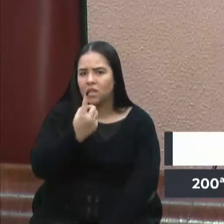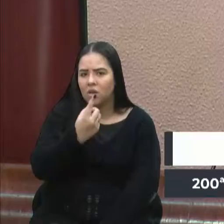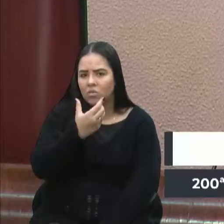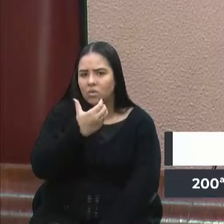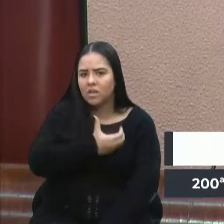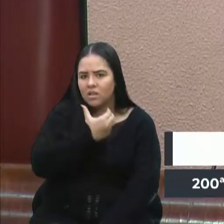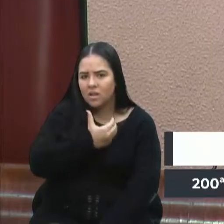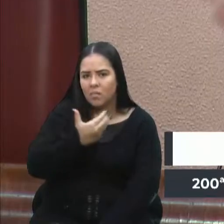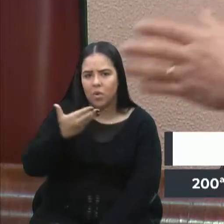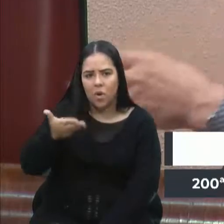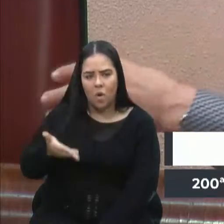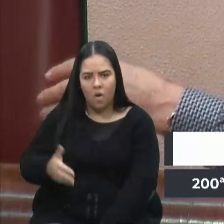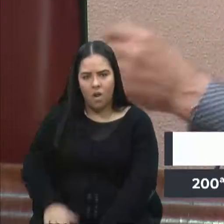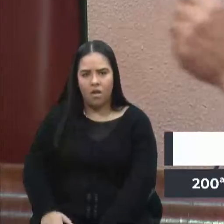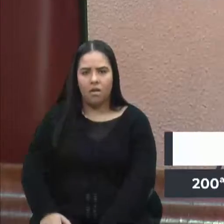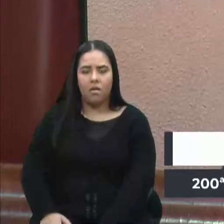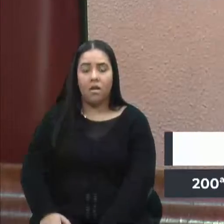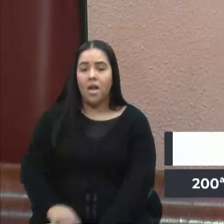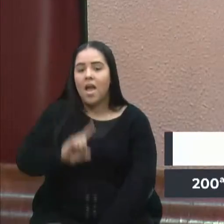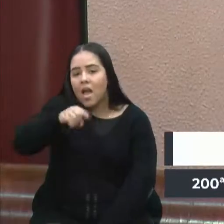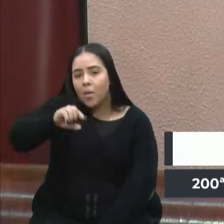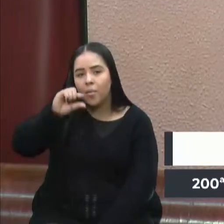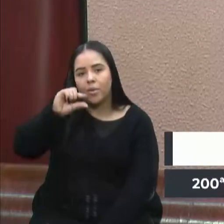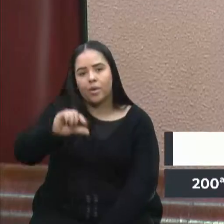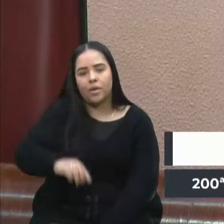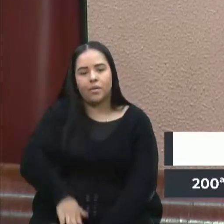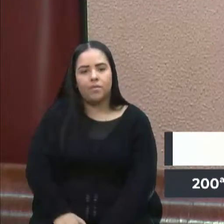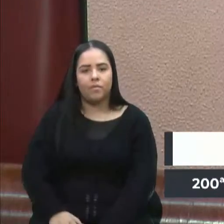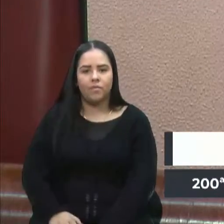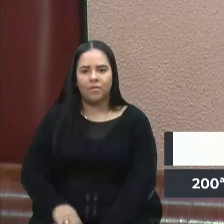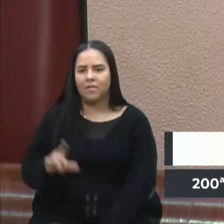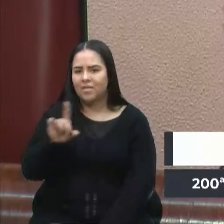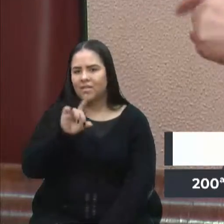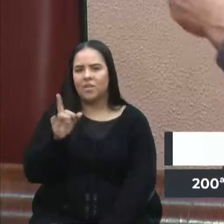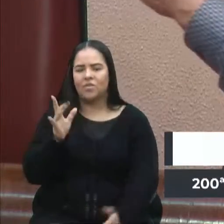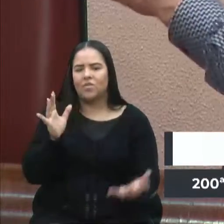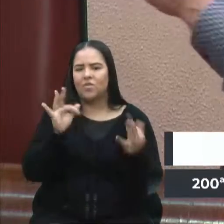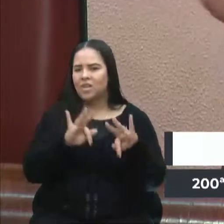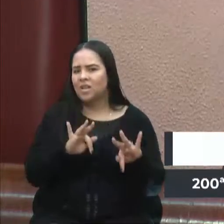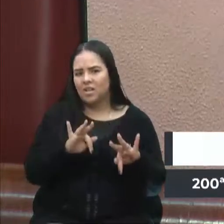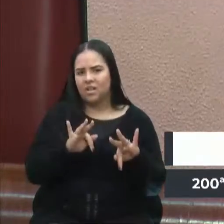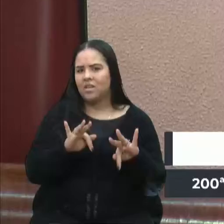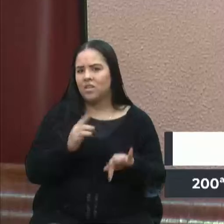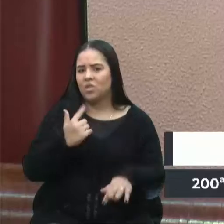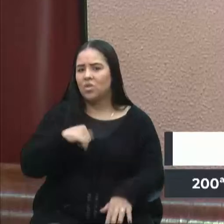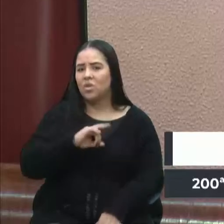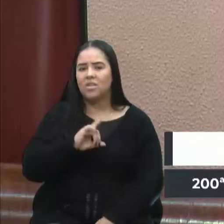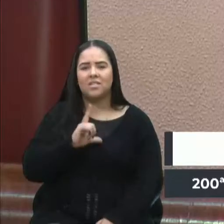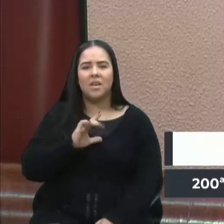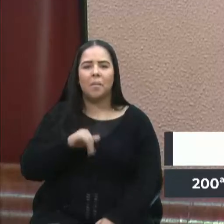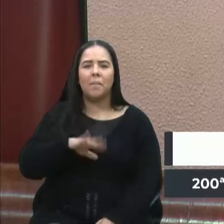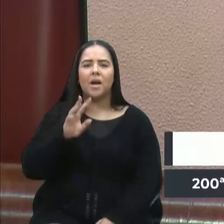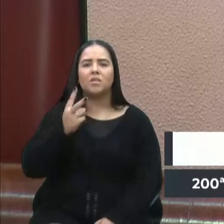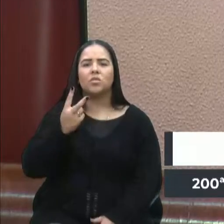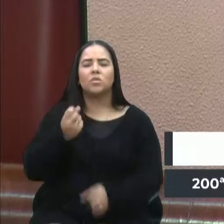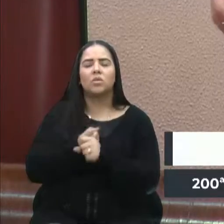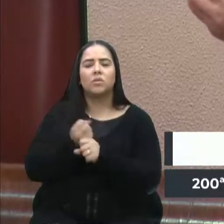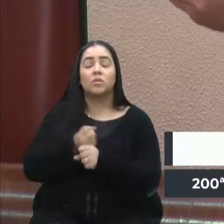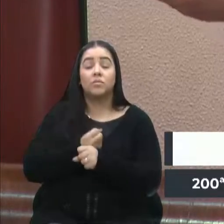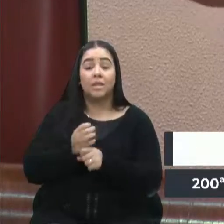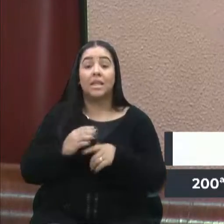dezembro. Essa é uma parte. Não vai terminar agora, temos mais 2 anos.